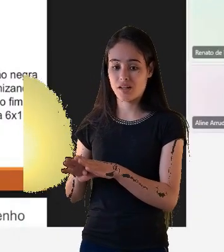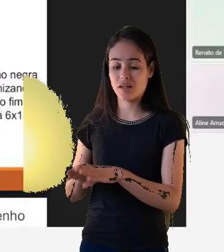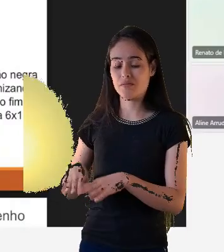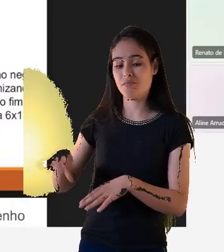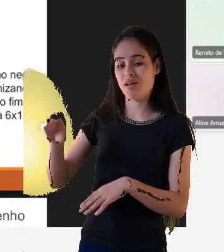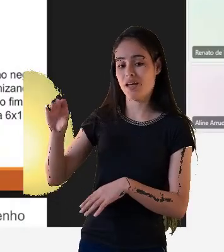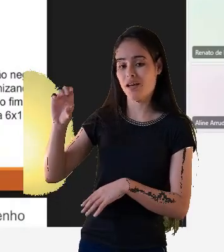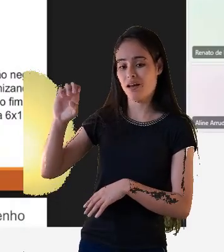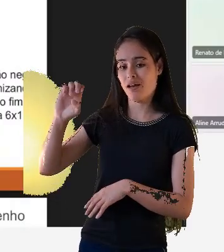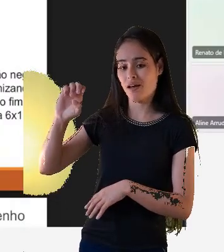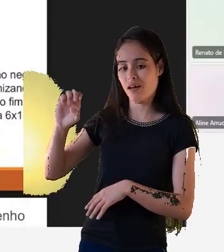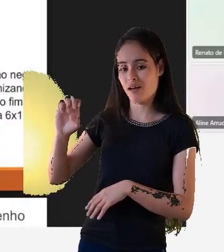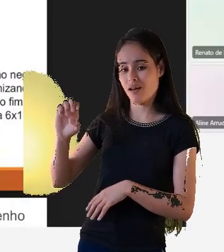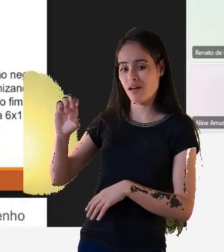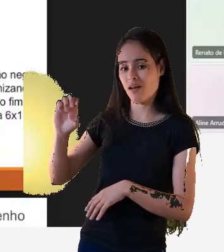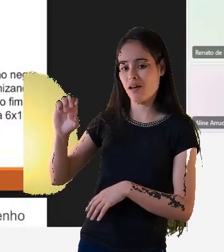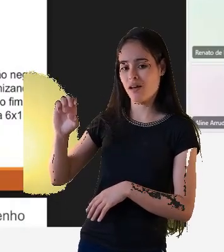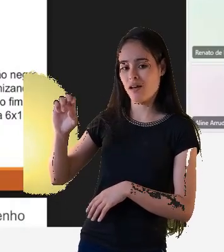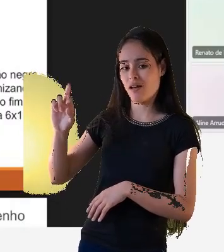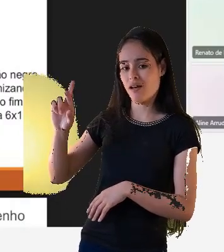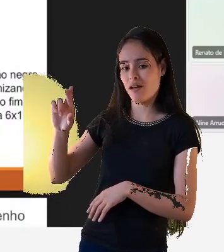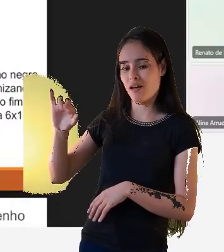né, porque ela que